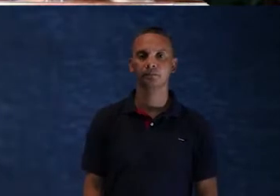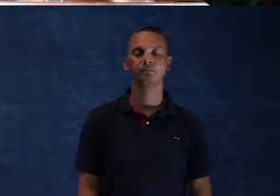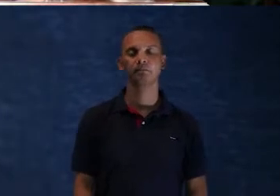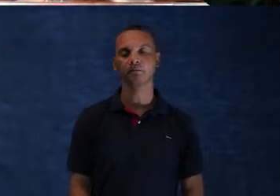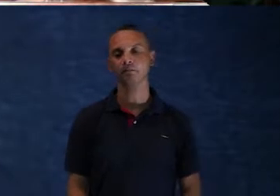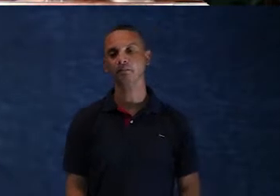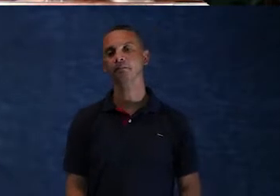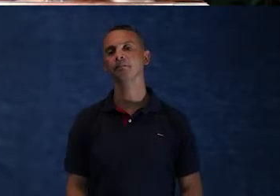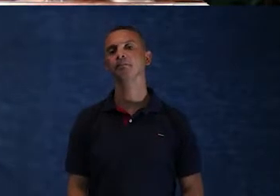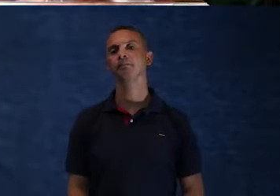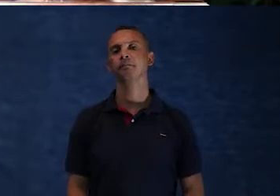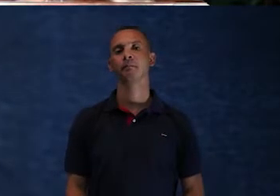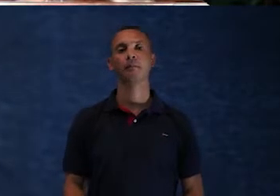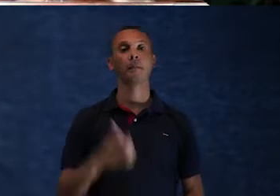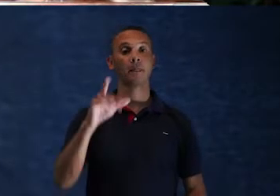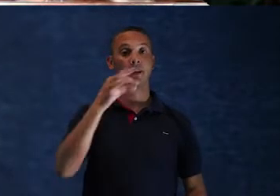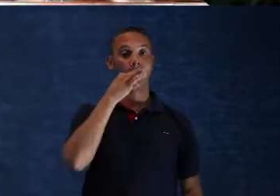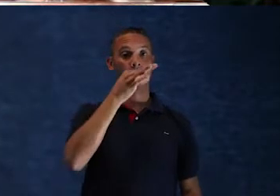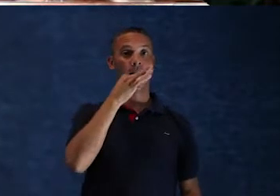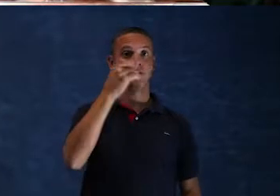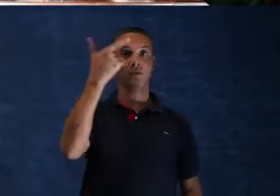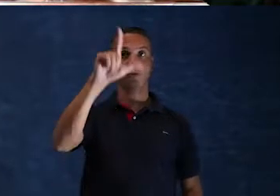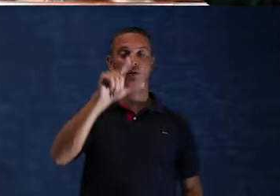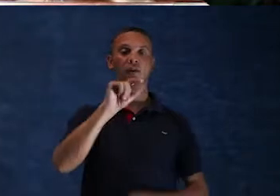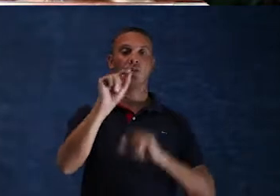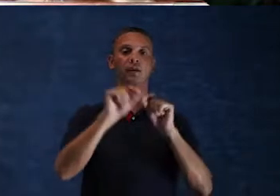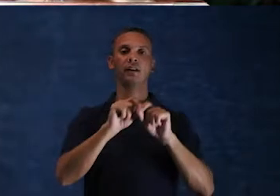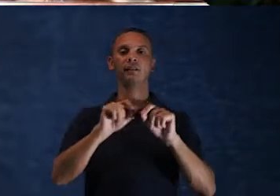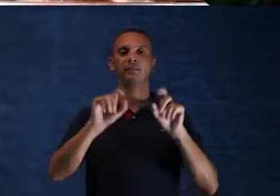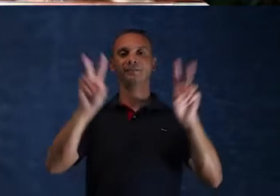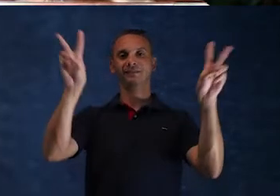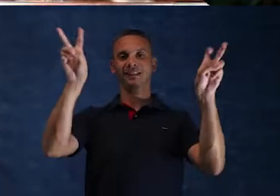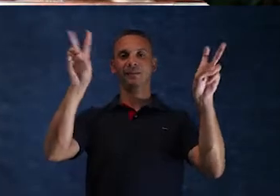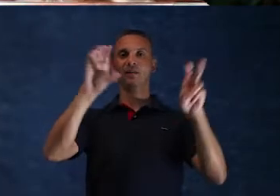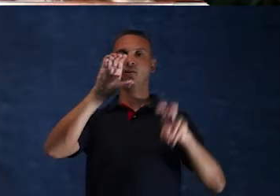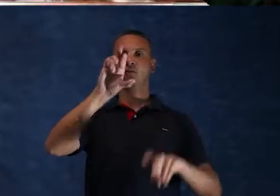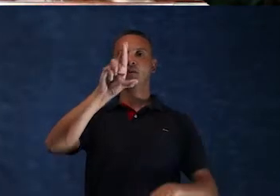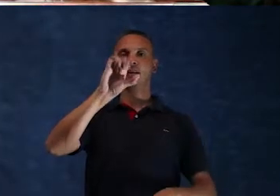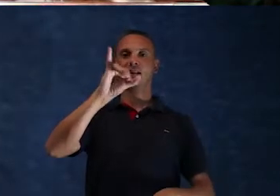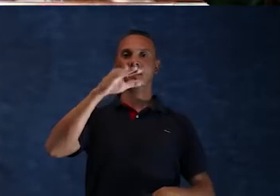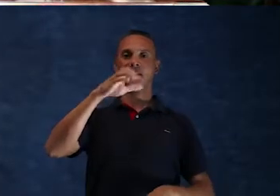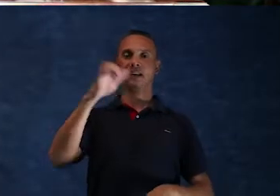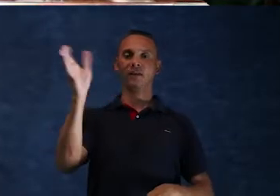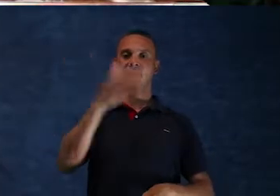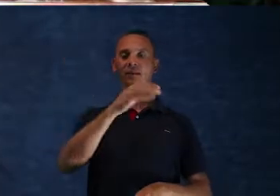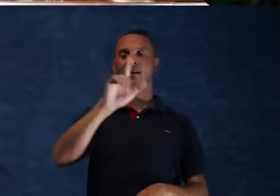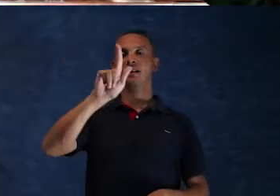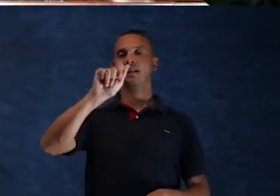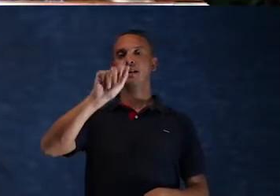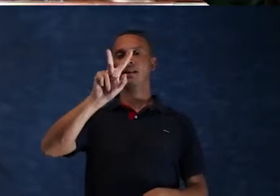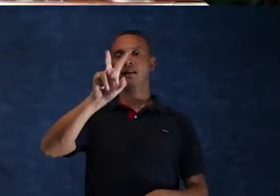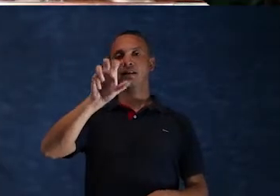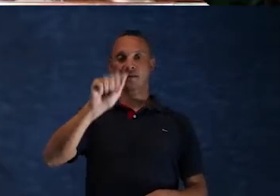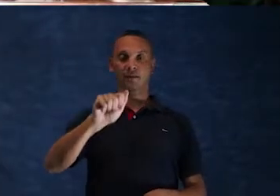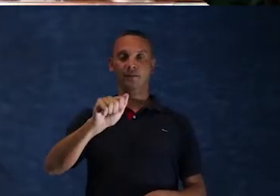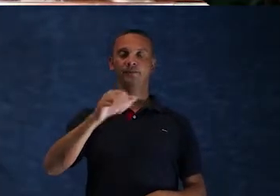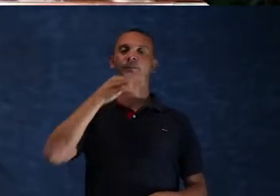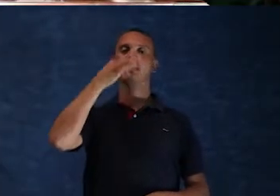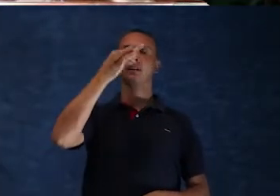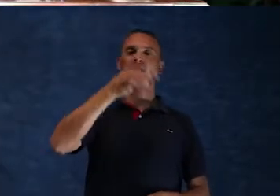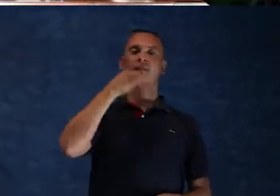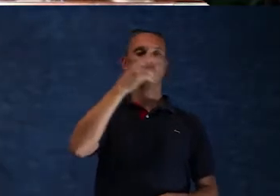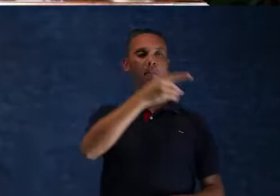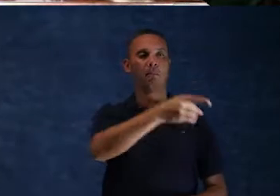Uma dessas narrativas é o romance O Crime da Gávea, de Marcílio Moraes. Narrando o assassinato